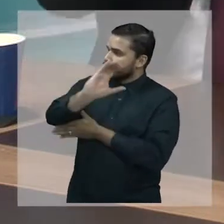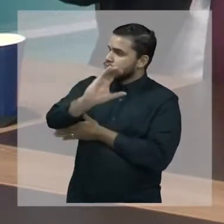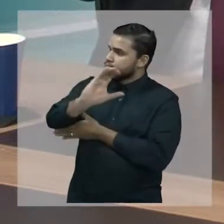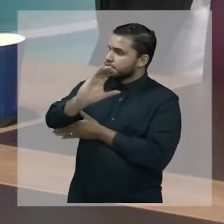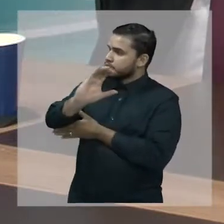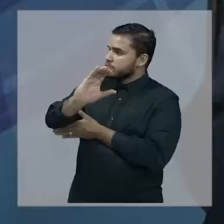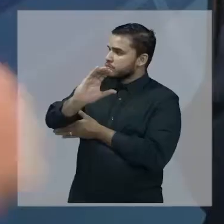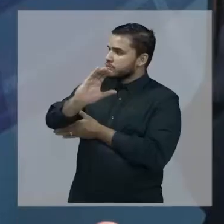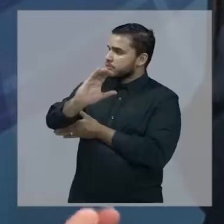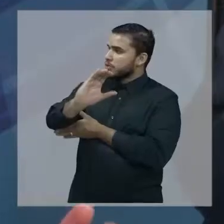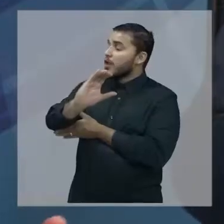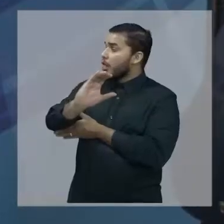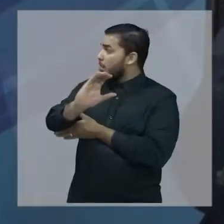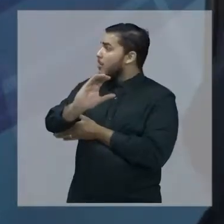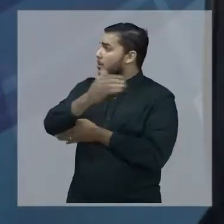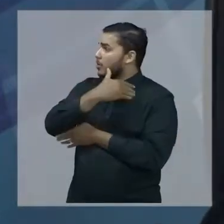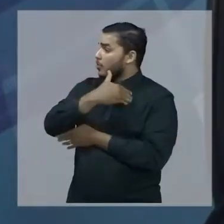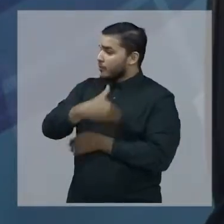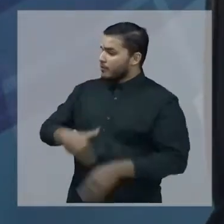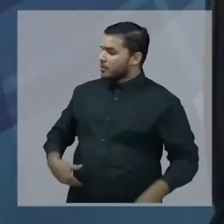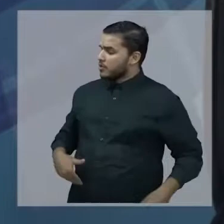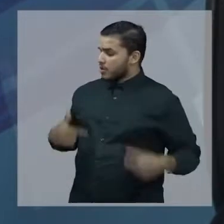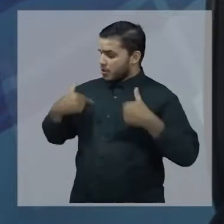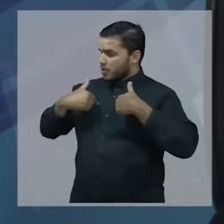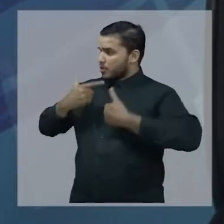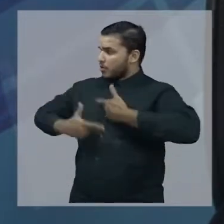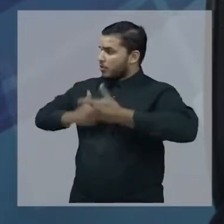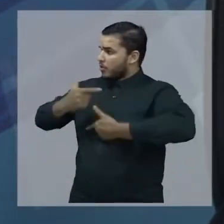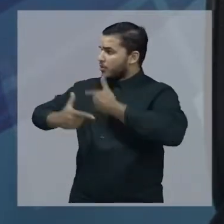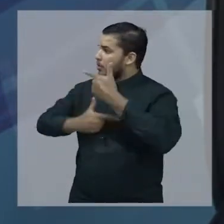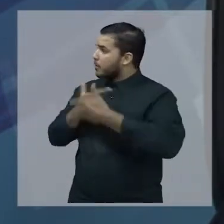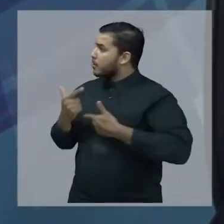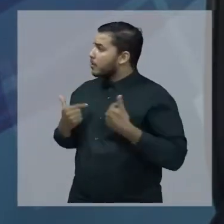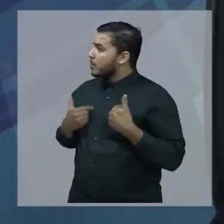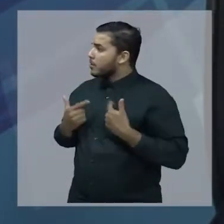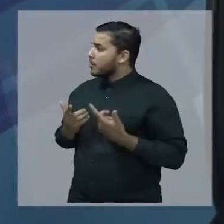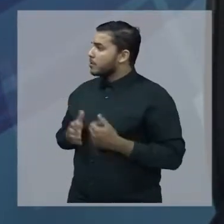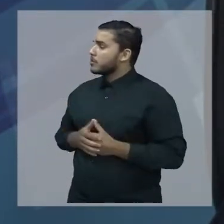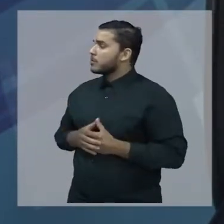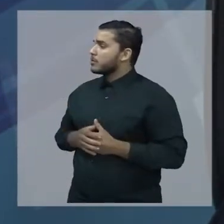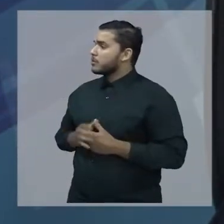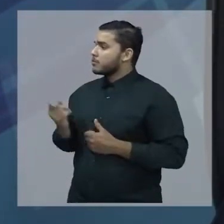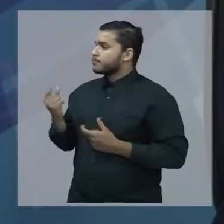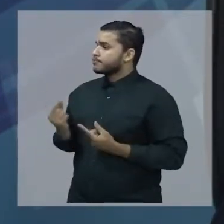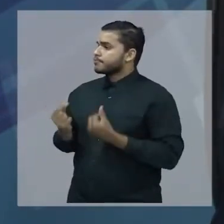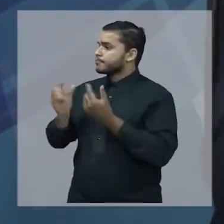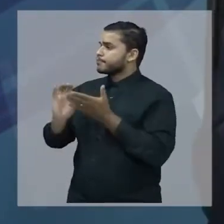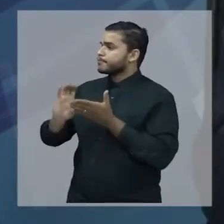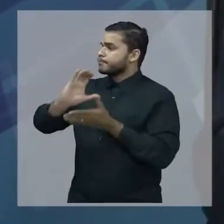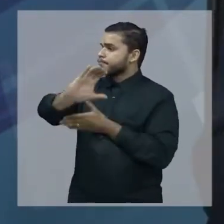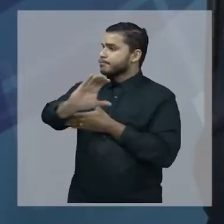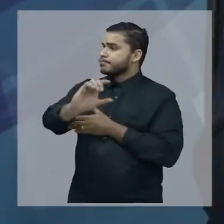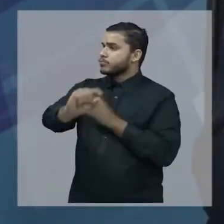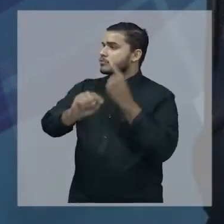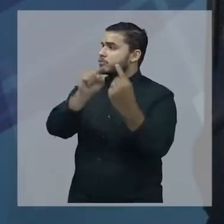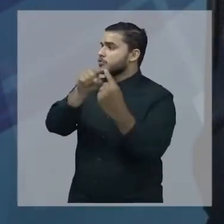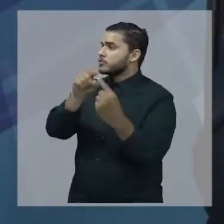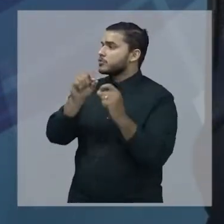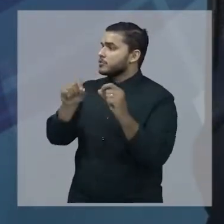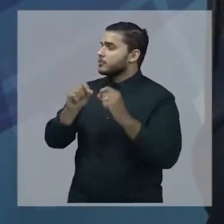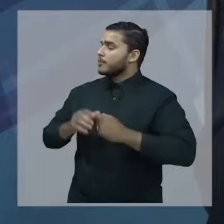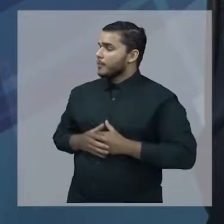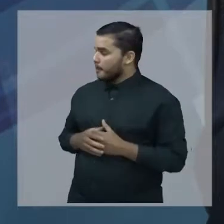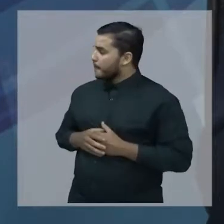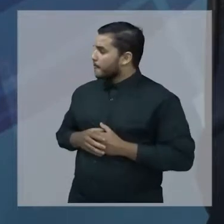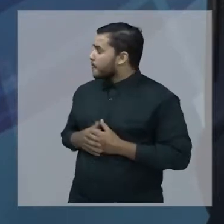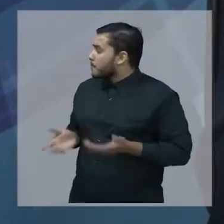40% o Estado me toma daquilo que eu produzi e que eu trabalhei. E para quem? Em